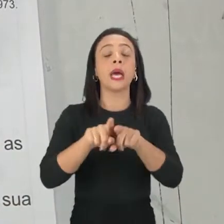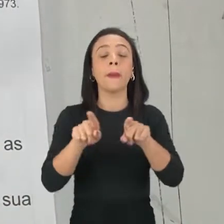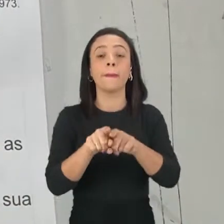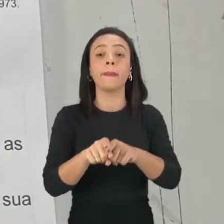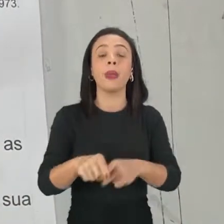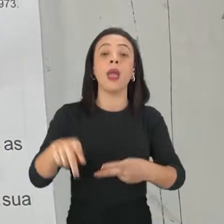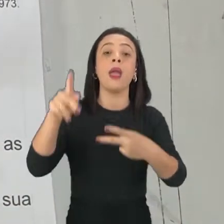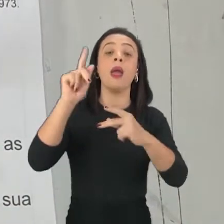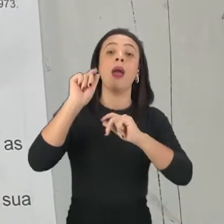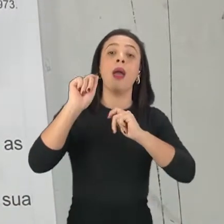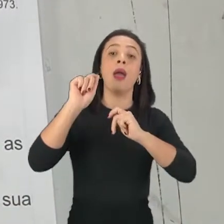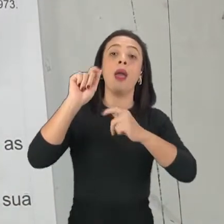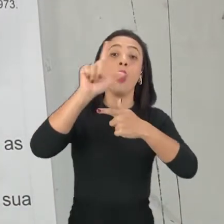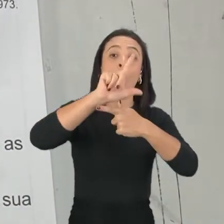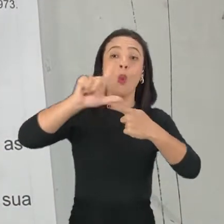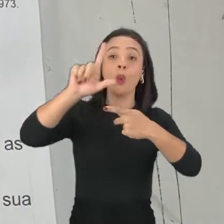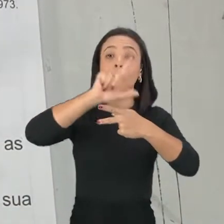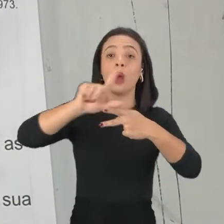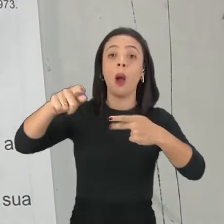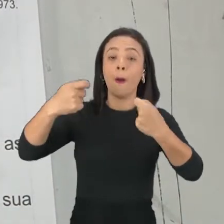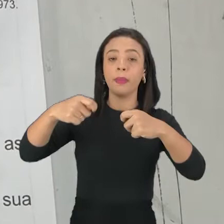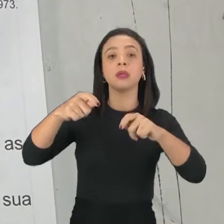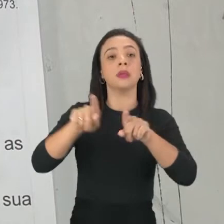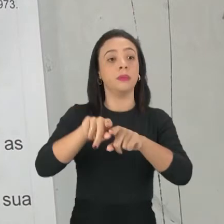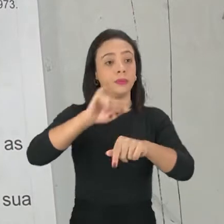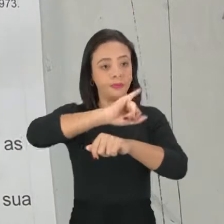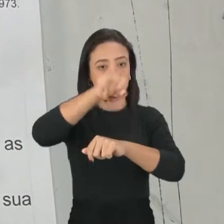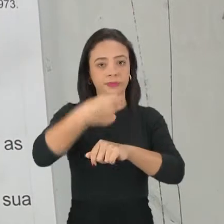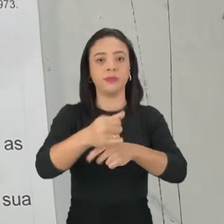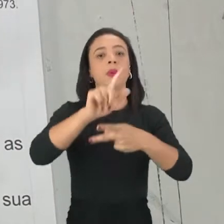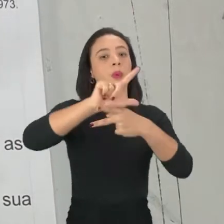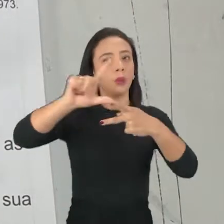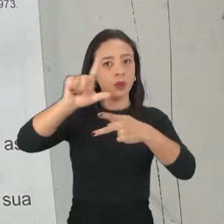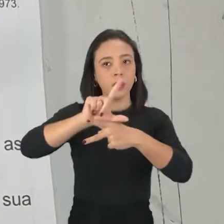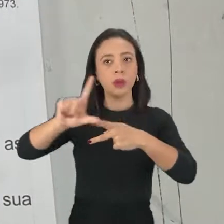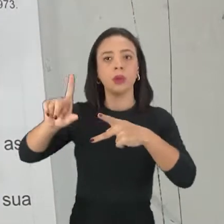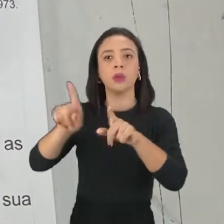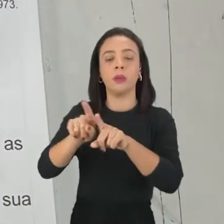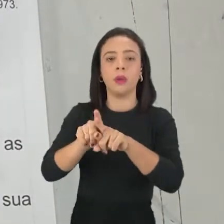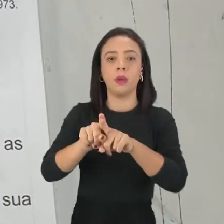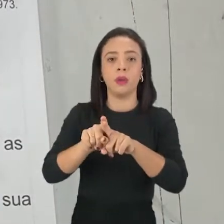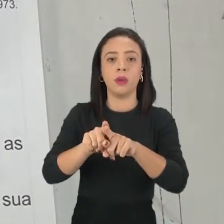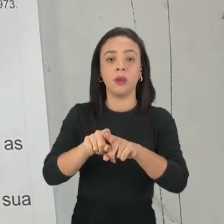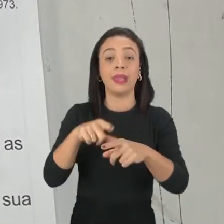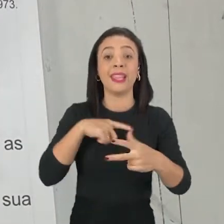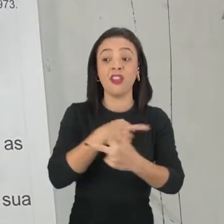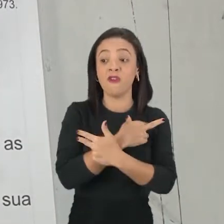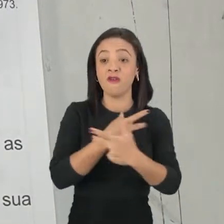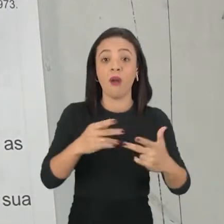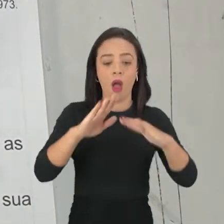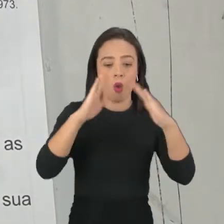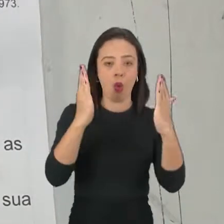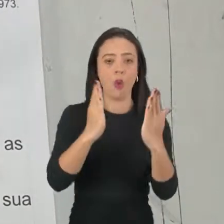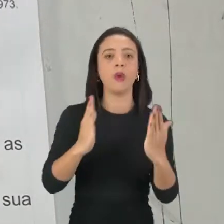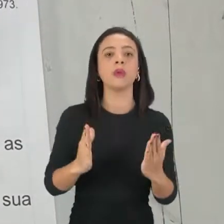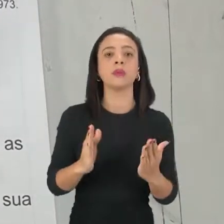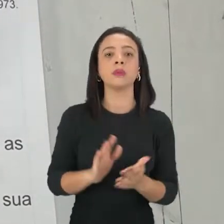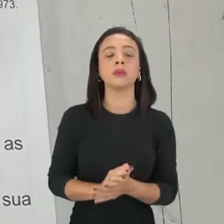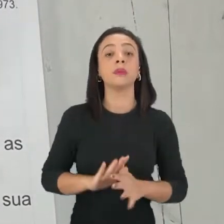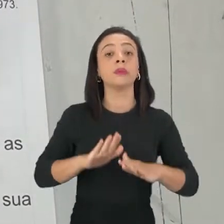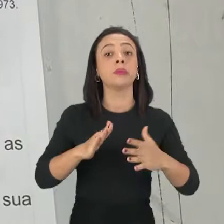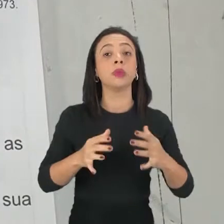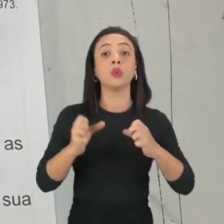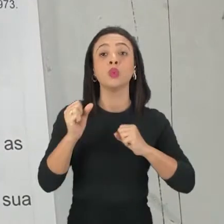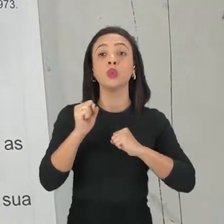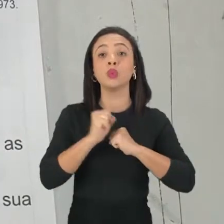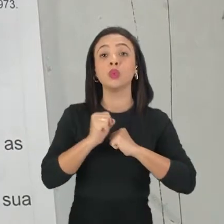plural para ele está certinha que ser vestido lindo mas não é vestido lindo é vestidos e como